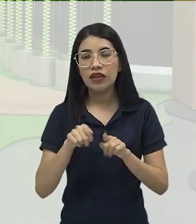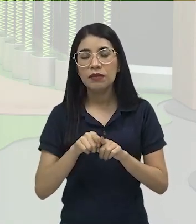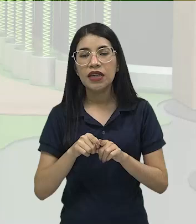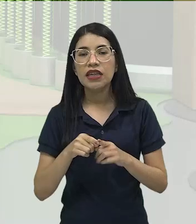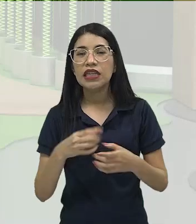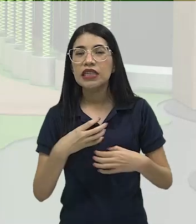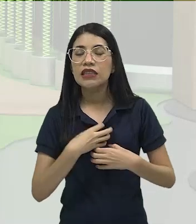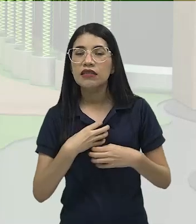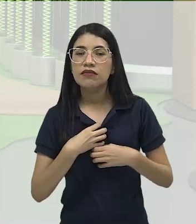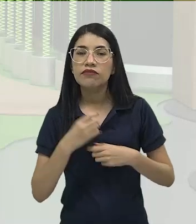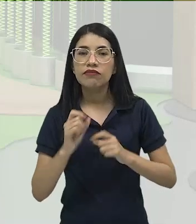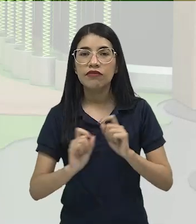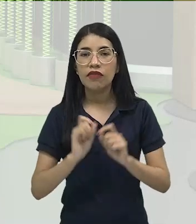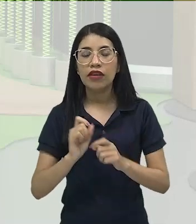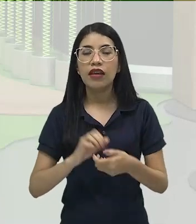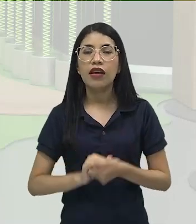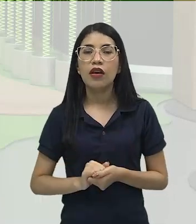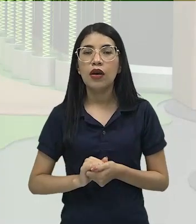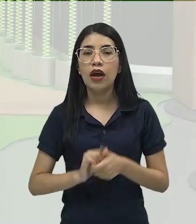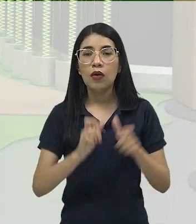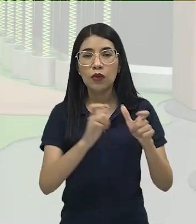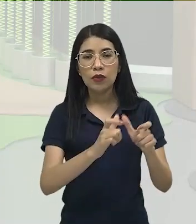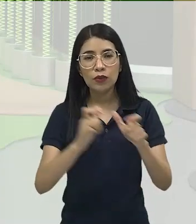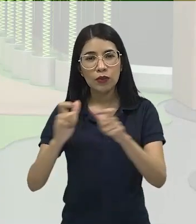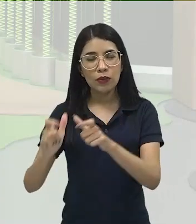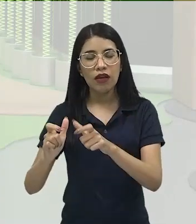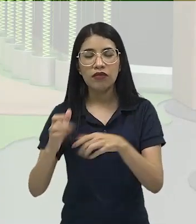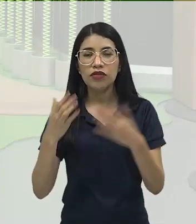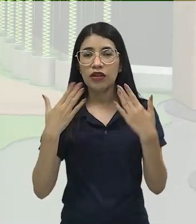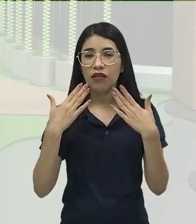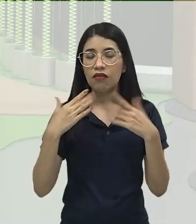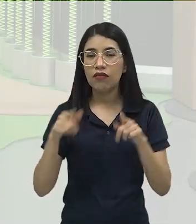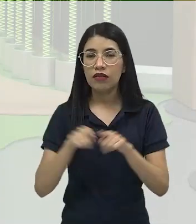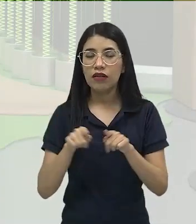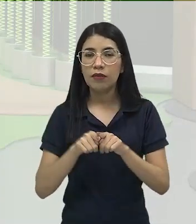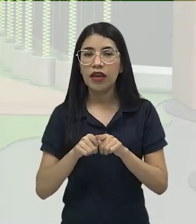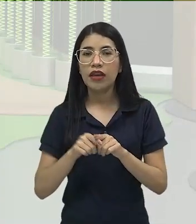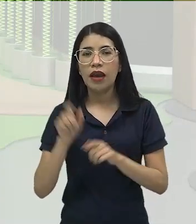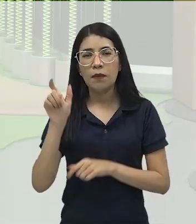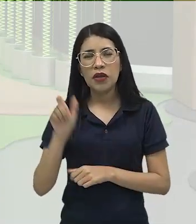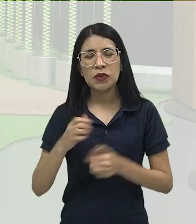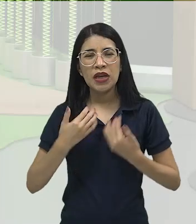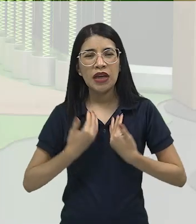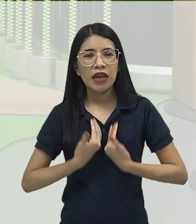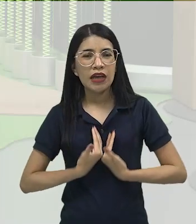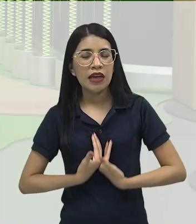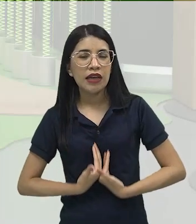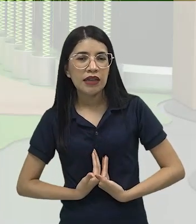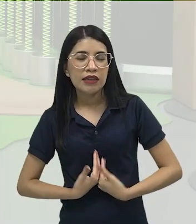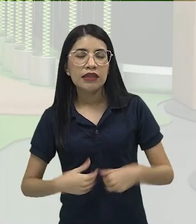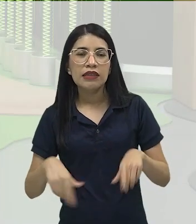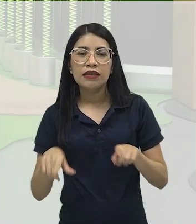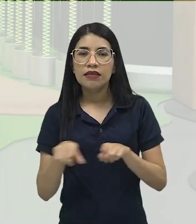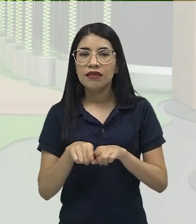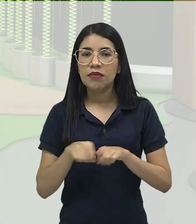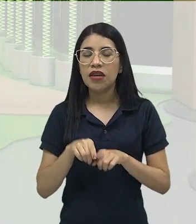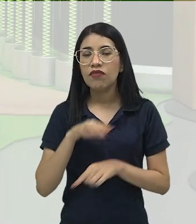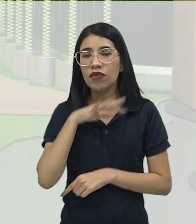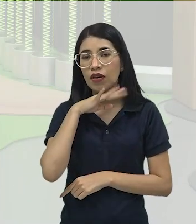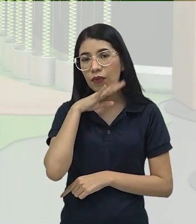sentir bem essas ilhas de calor e a pessoa acaba ficando cansada, ficando